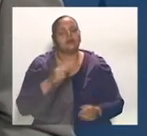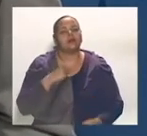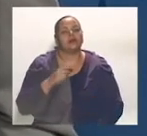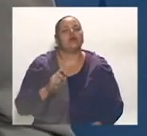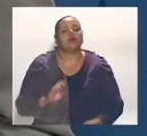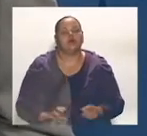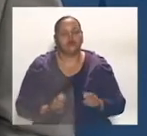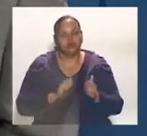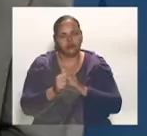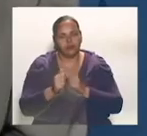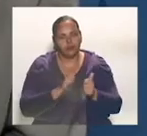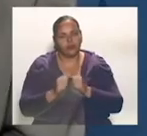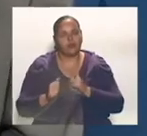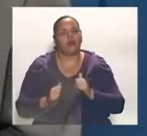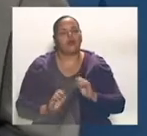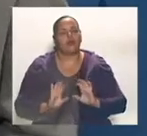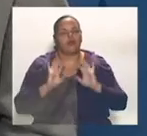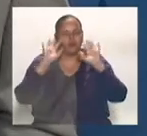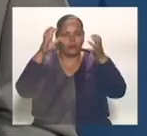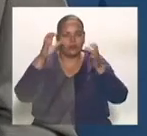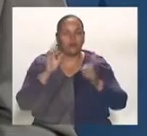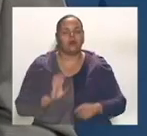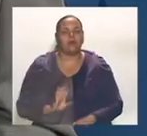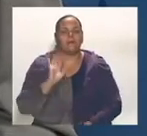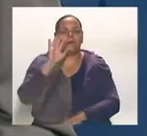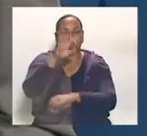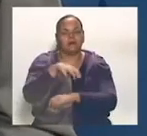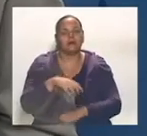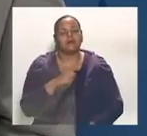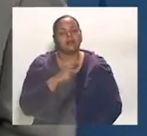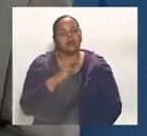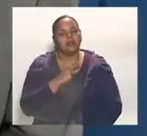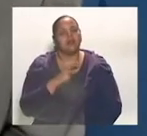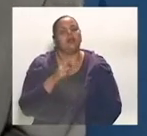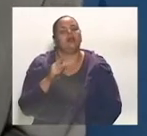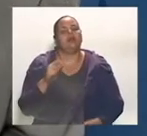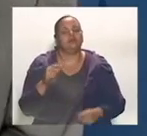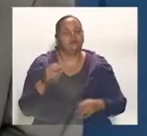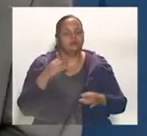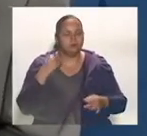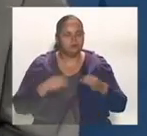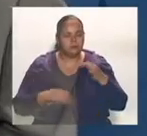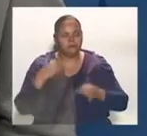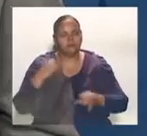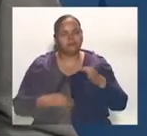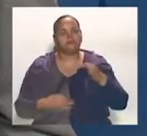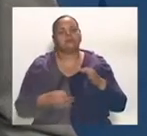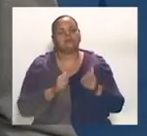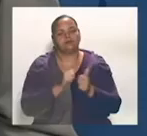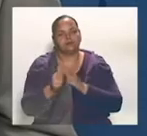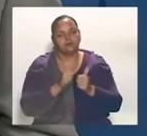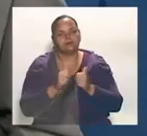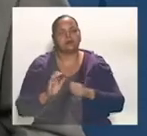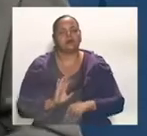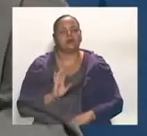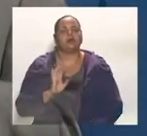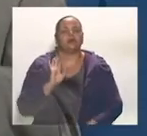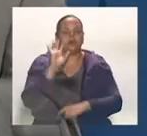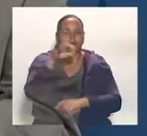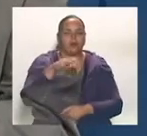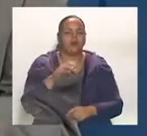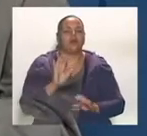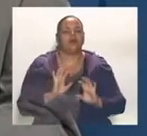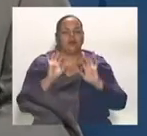o Paulo Schmidt deu várias entrevistas falando sobre isso. E não foi só o futebol, o vôlei e basquete também, porque com a